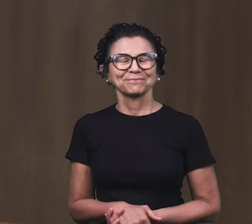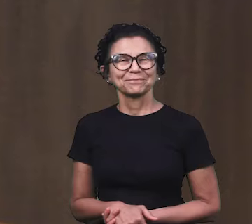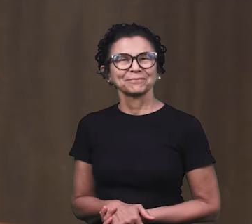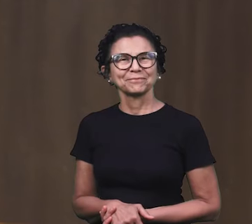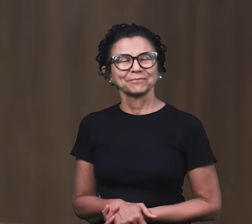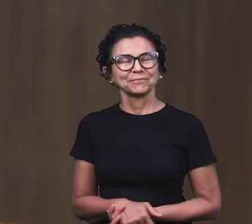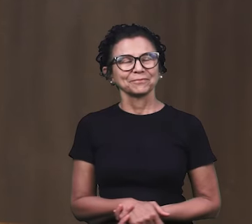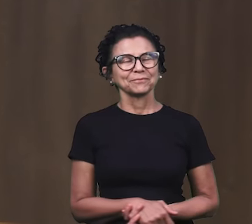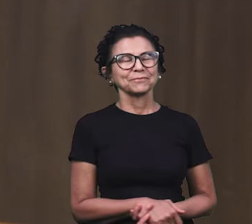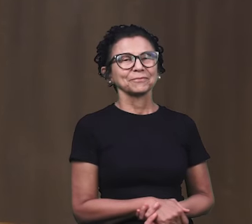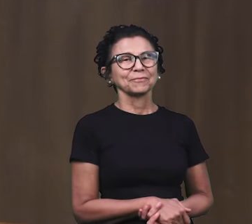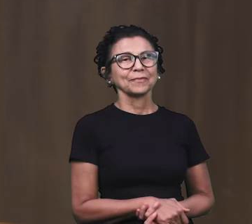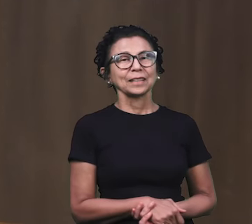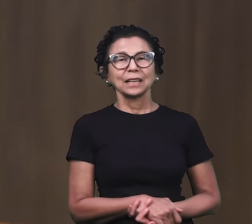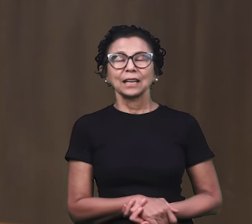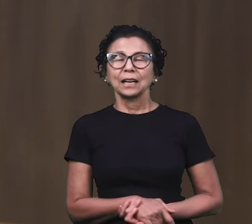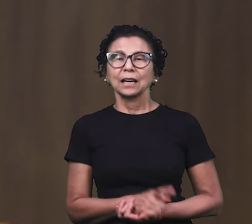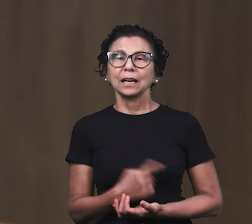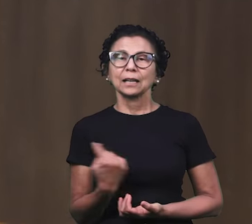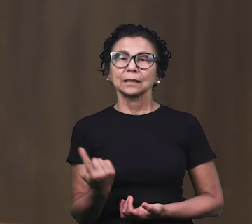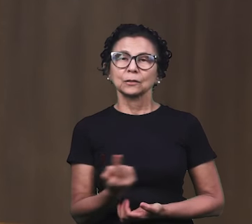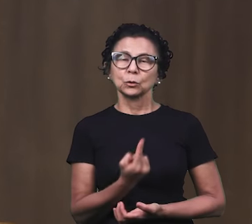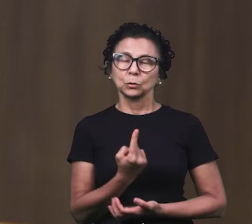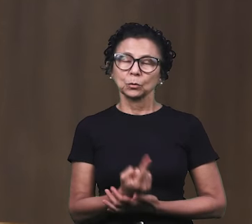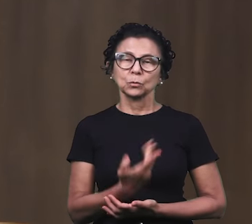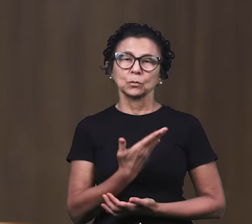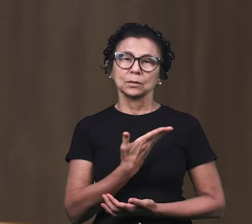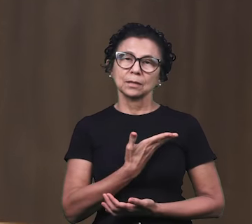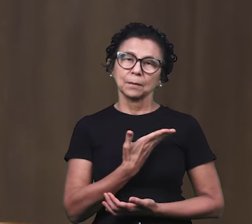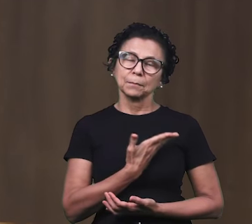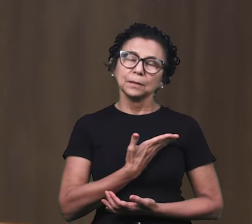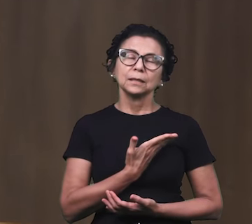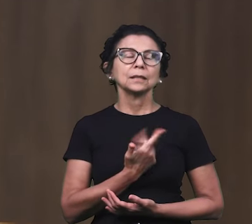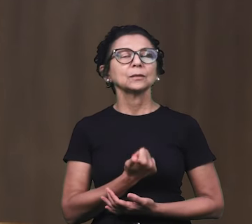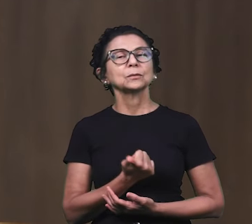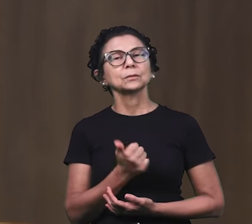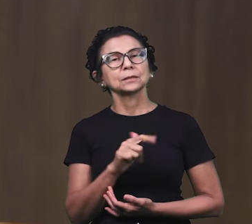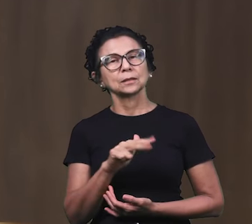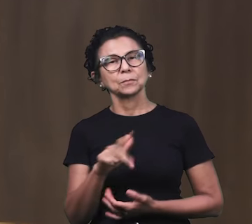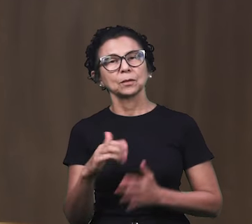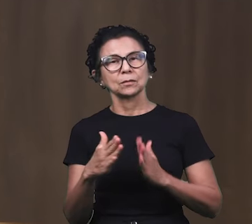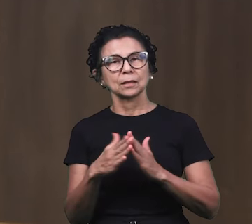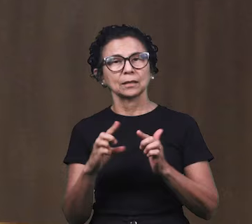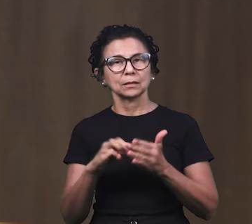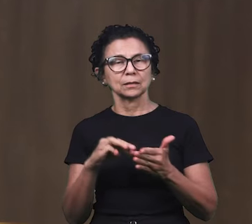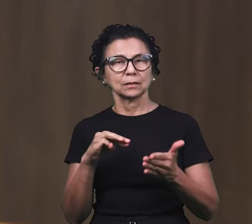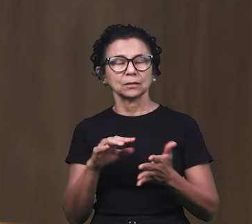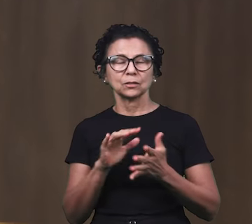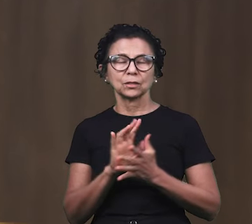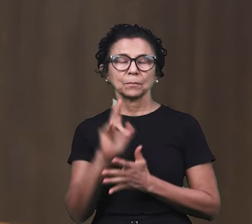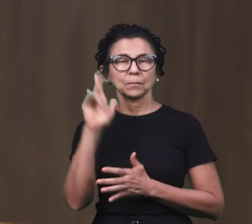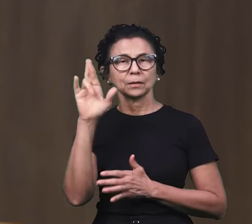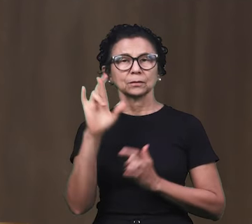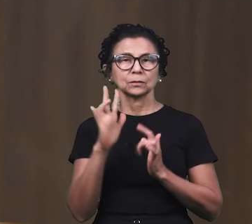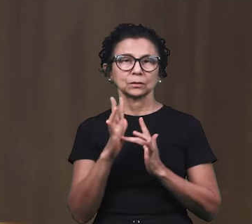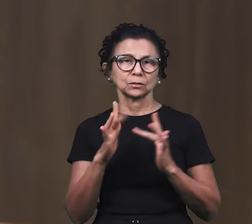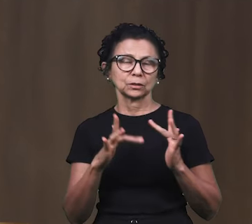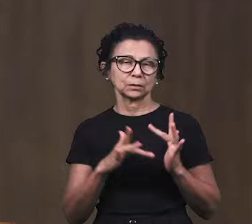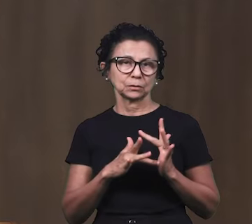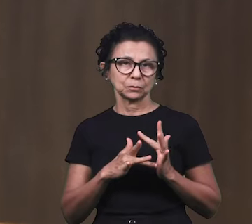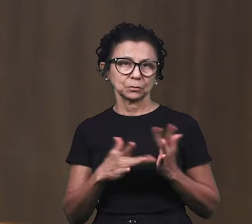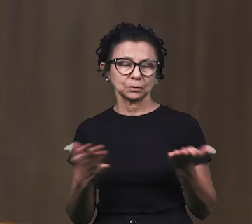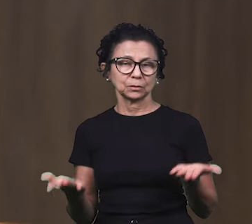Queridos irmãos e amigos, saudamos a todos com a paz do Senhor Jesus. Estamos